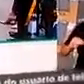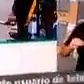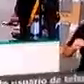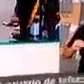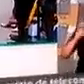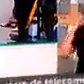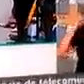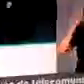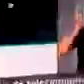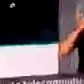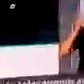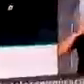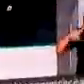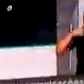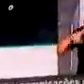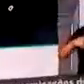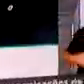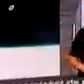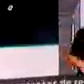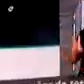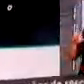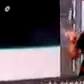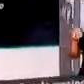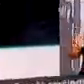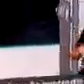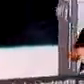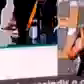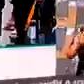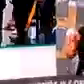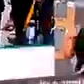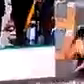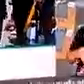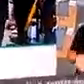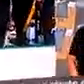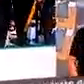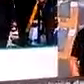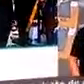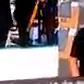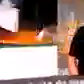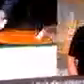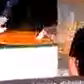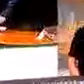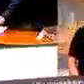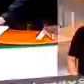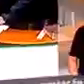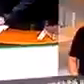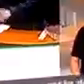presidente. Vai ser deferido, já. Vai ser o último. Amém.